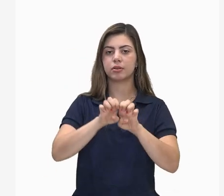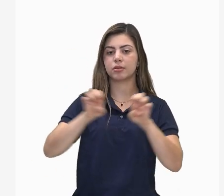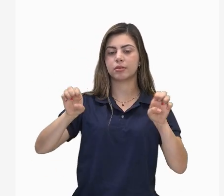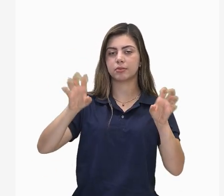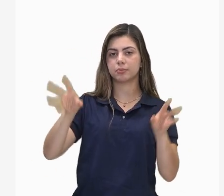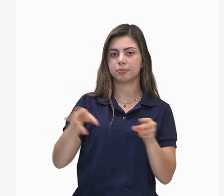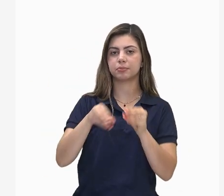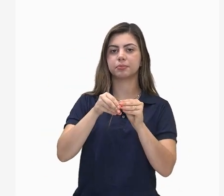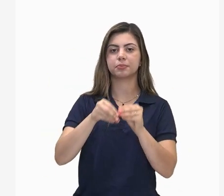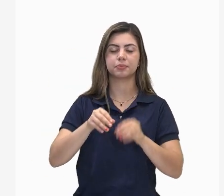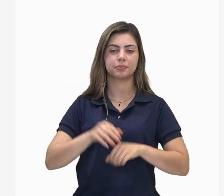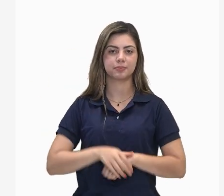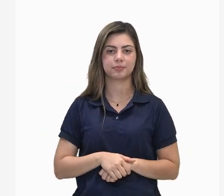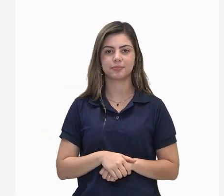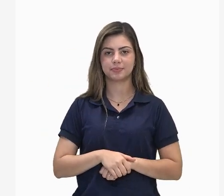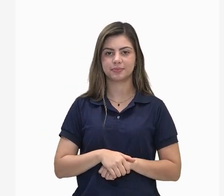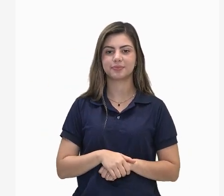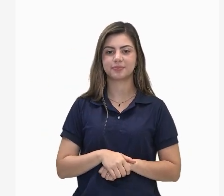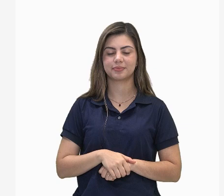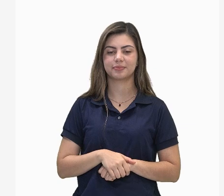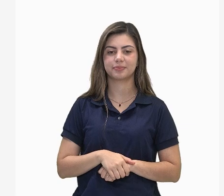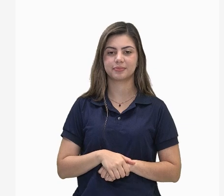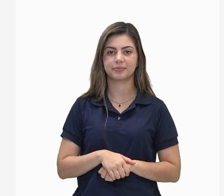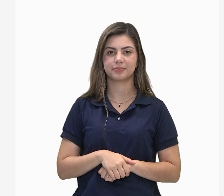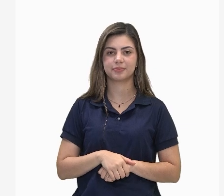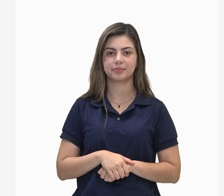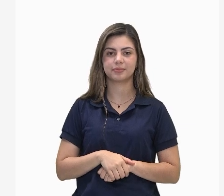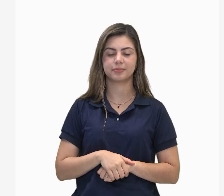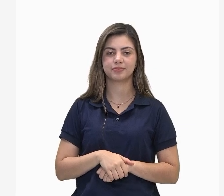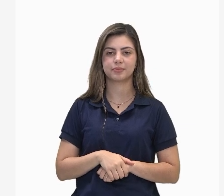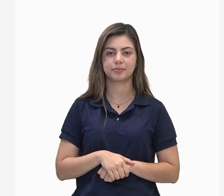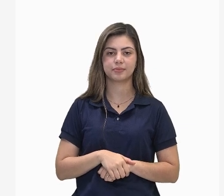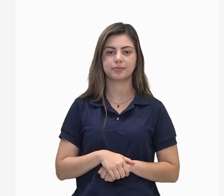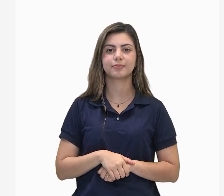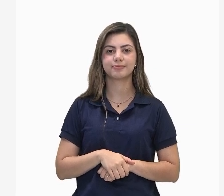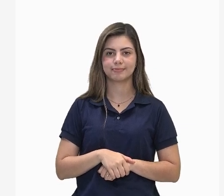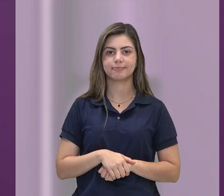circunferência, equação reduzida da circunferência.